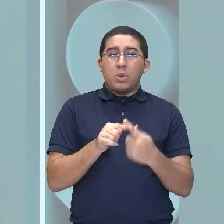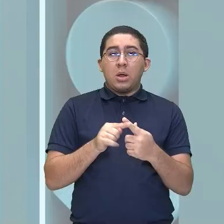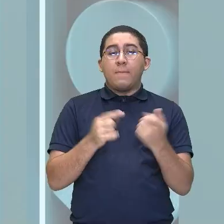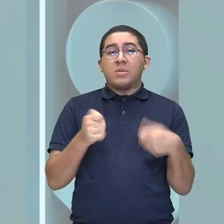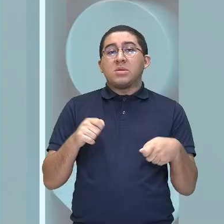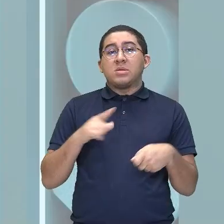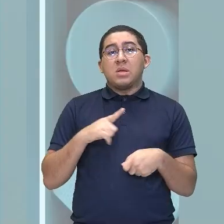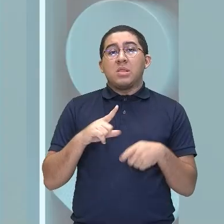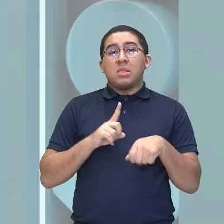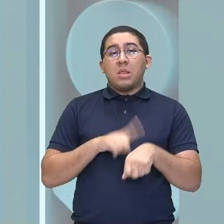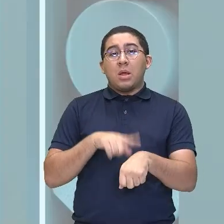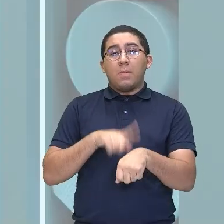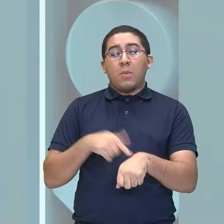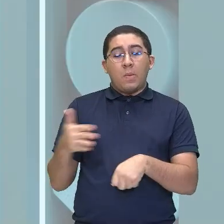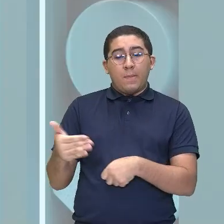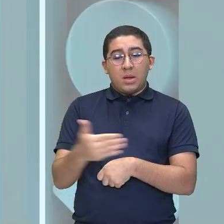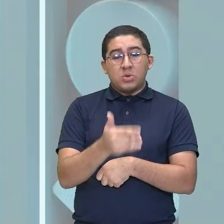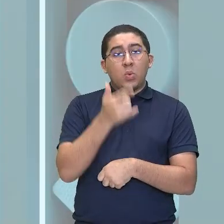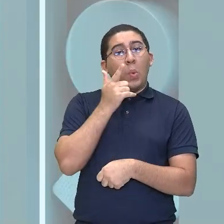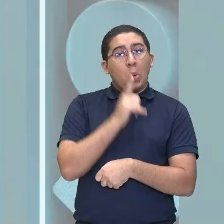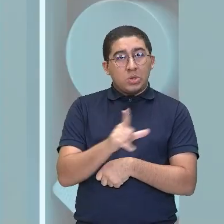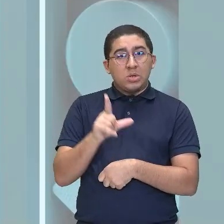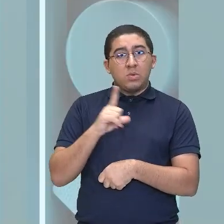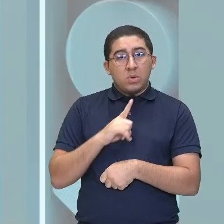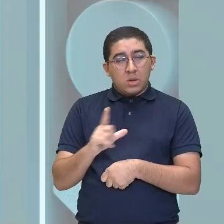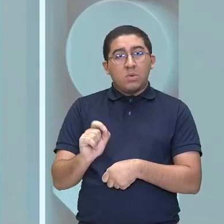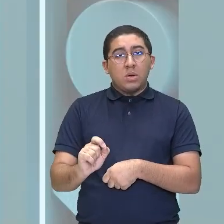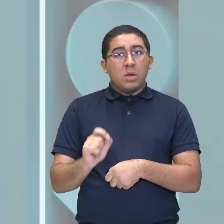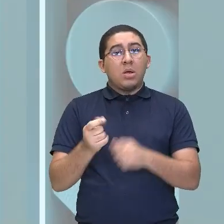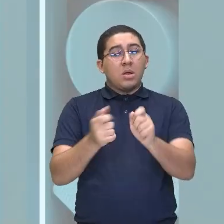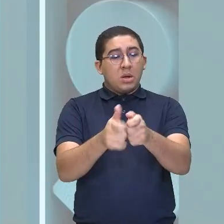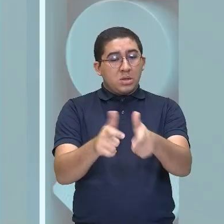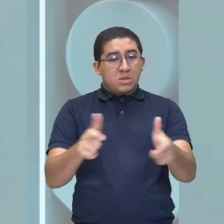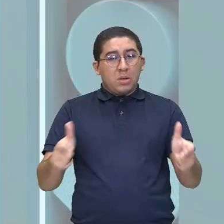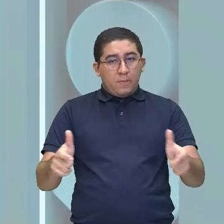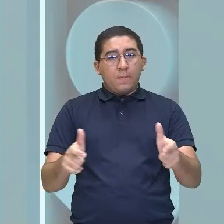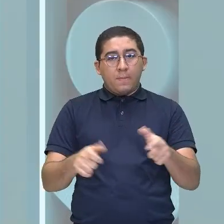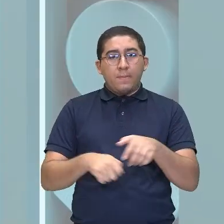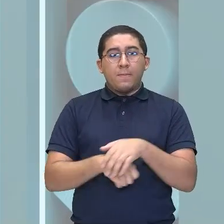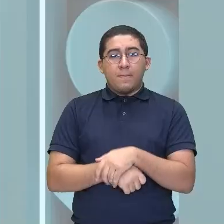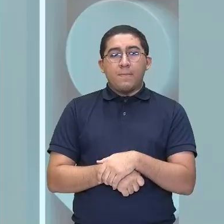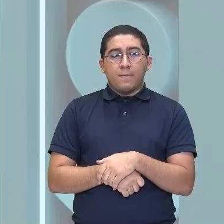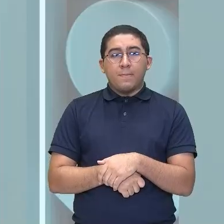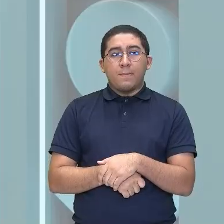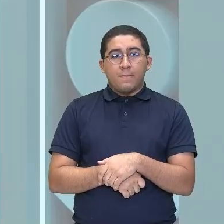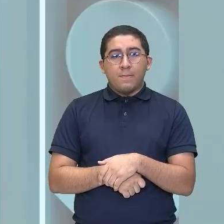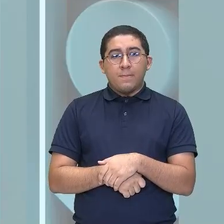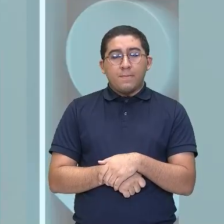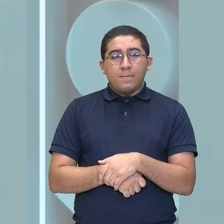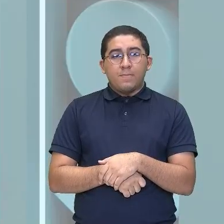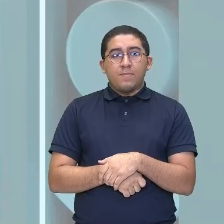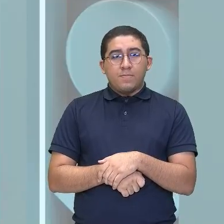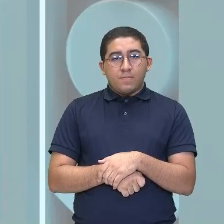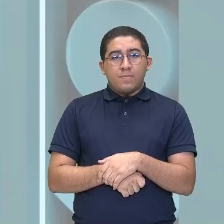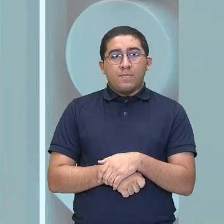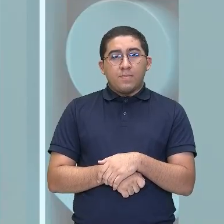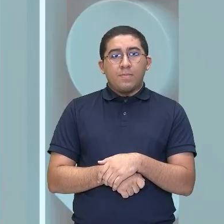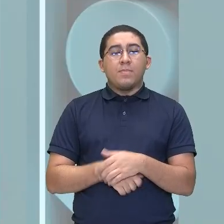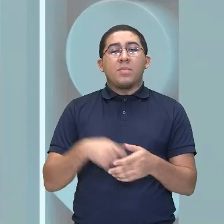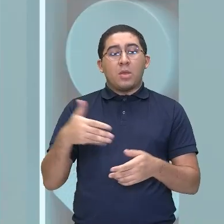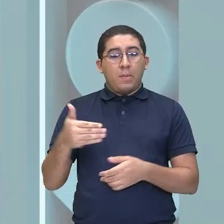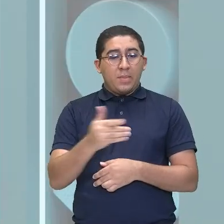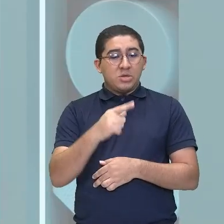dos peixes fazer a desova e puderem crescer, né, para poder eles ganharem um tamanho adequado